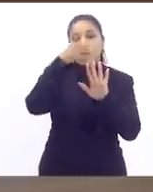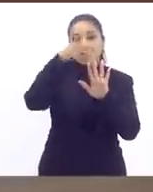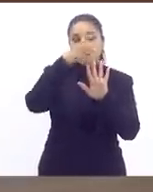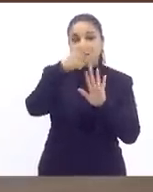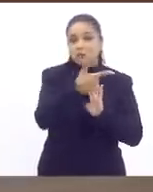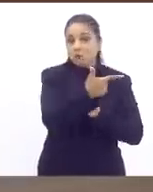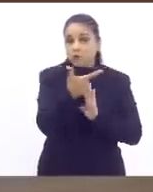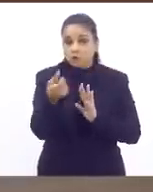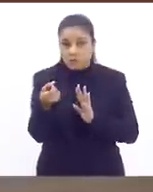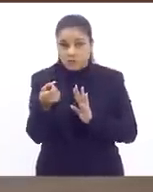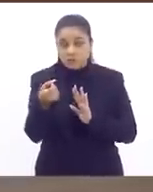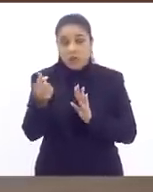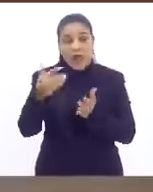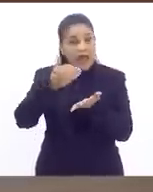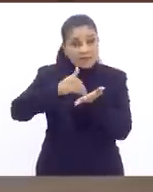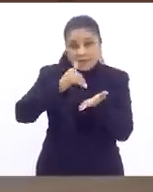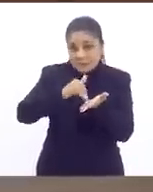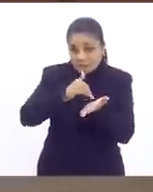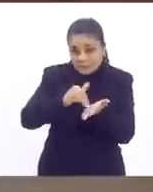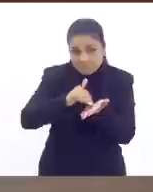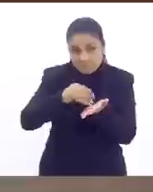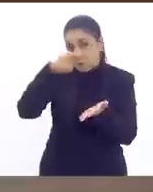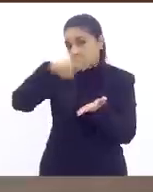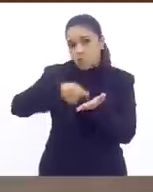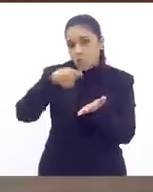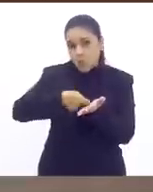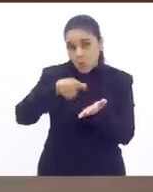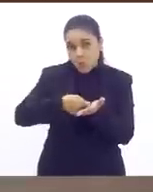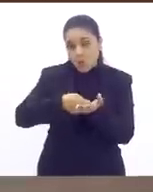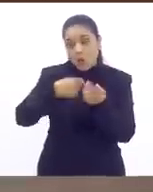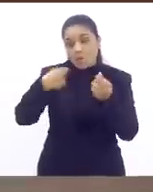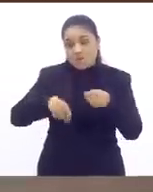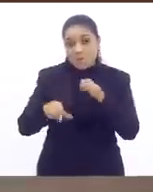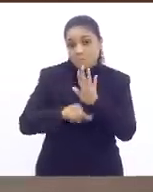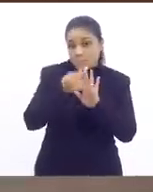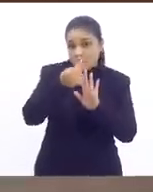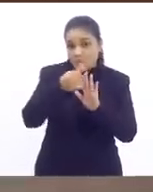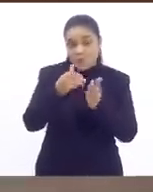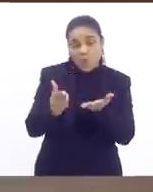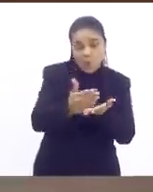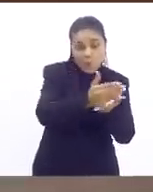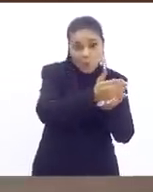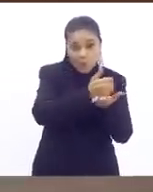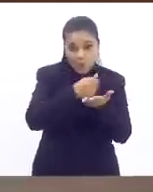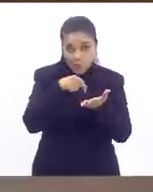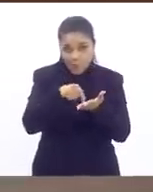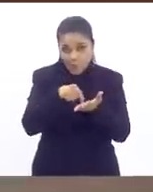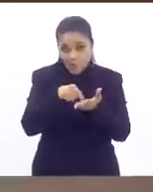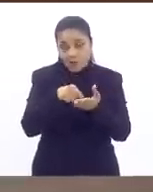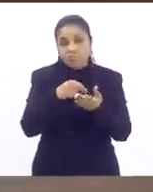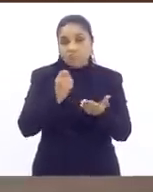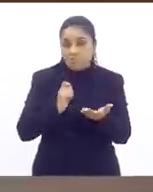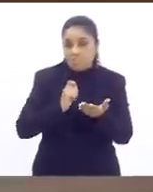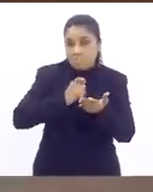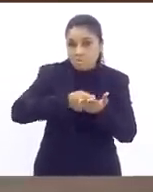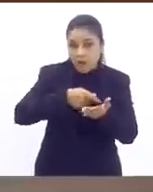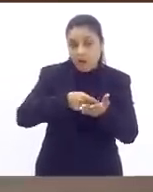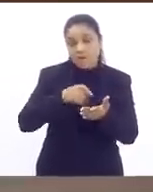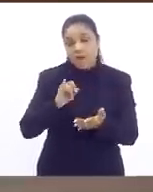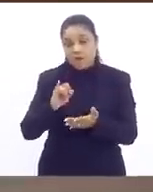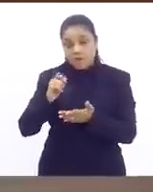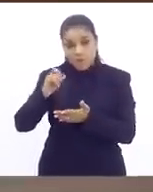secretaria não vem cumprindo que tem que fazer primeiro a compensação dos recursos para poder o INSS